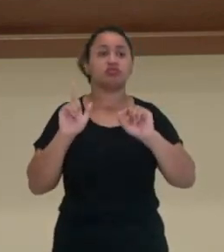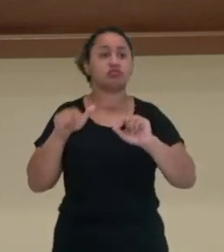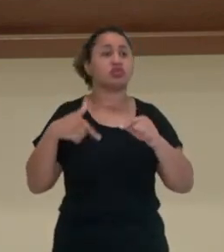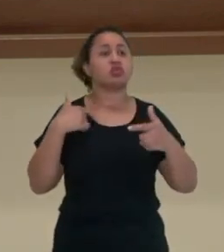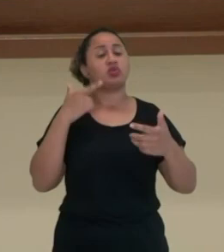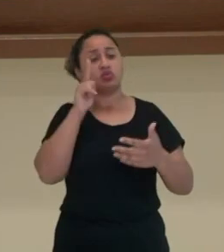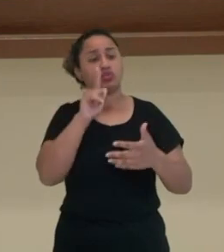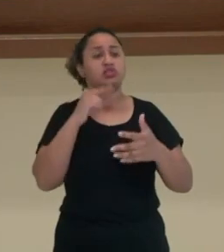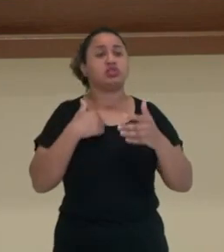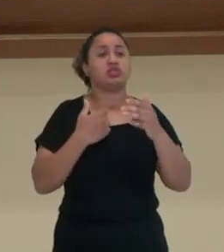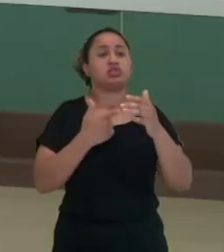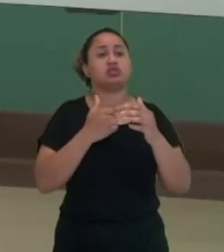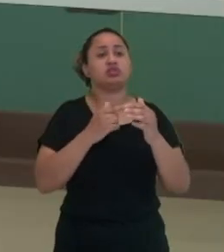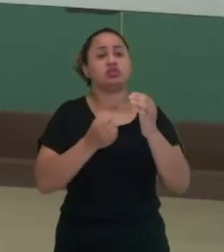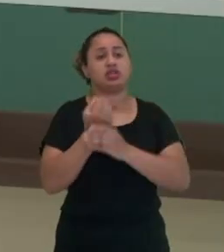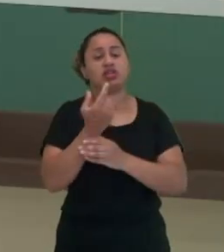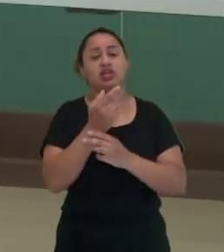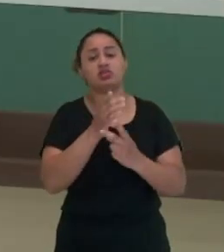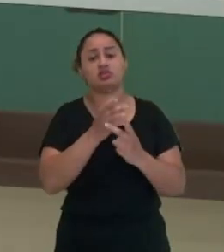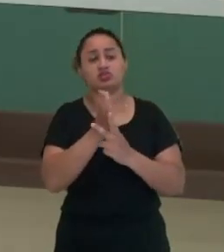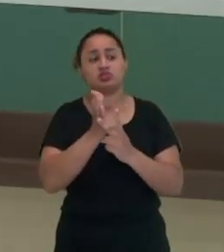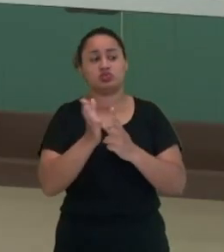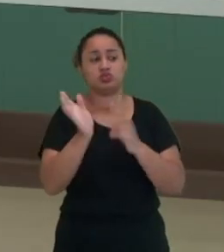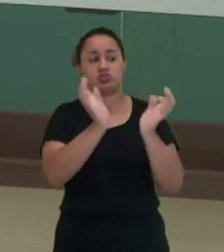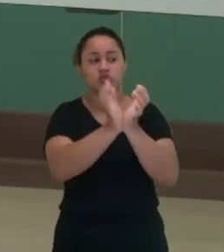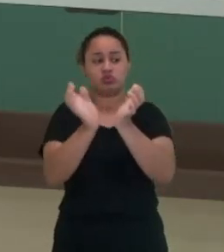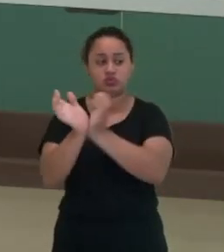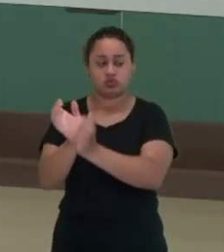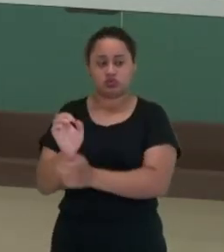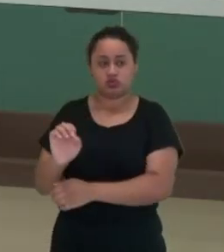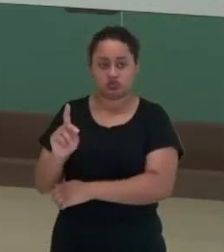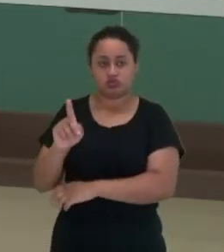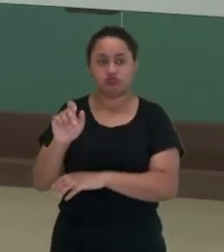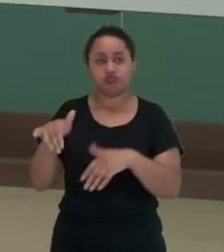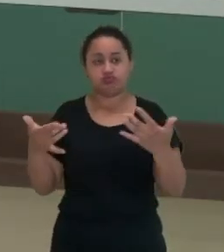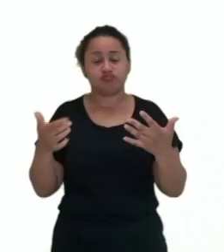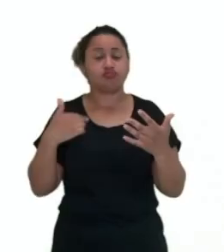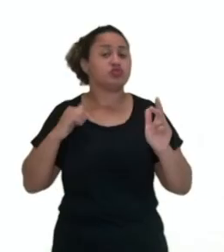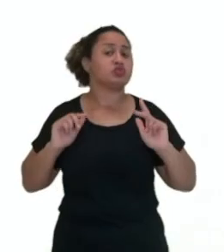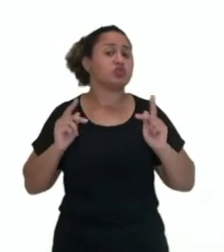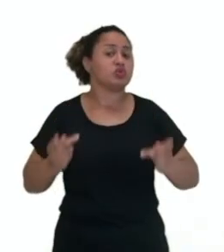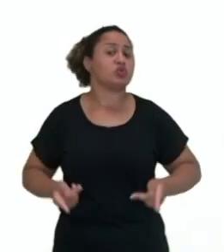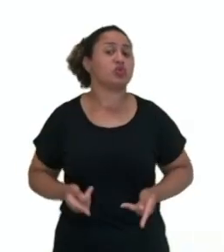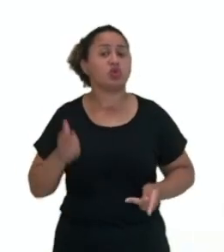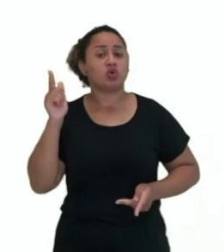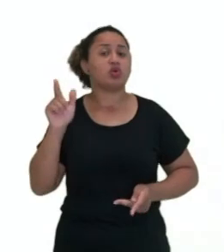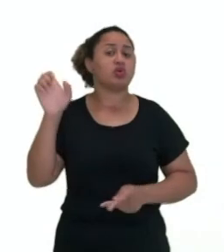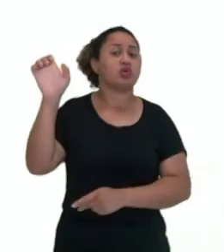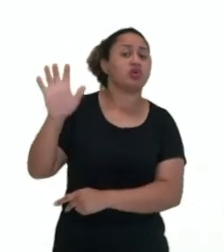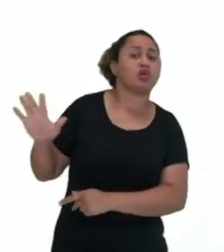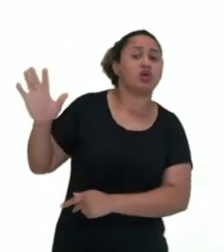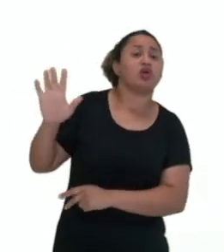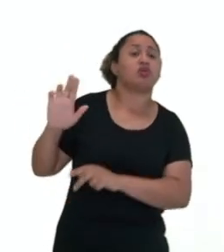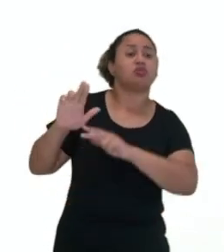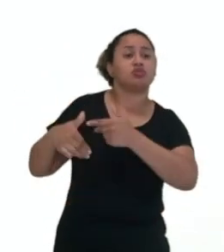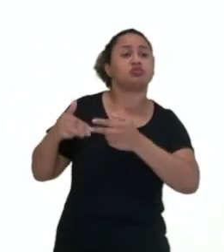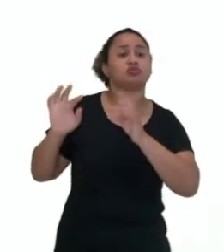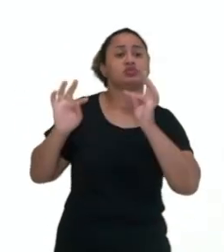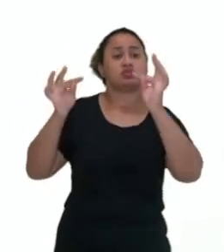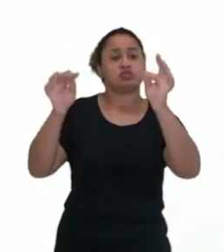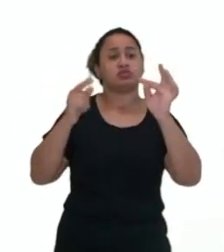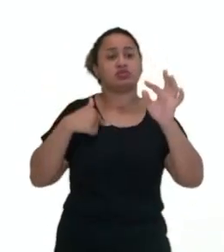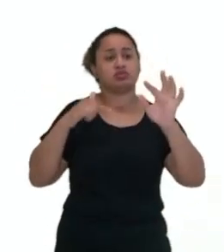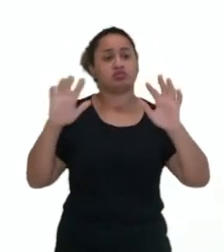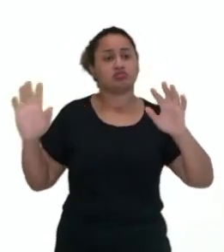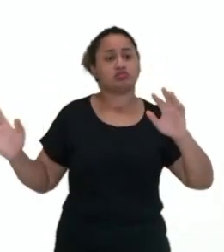acabaram formando essas duas espécies ali, ok? Então, como o ser humano chegou à Europa? Provavelmente pelas teorias, pelo Estreito